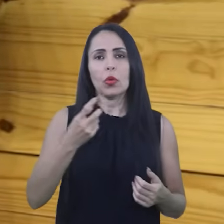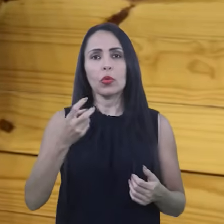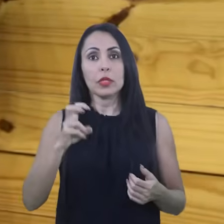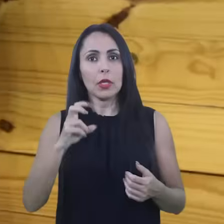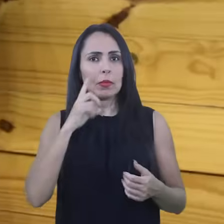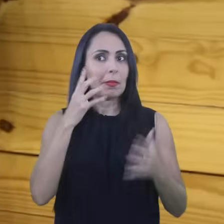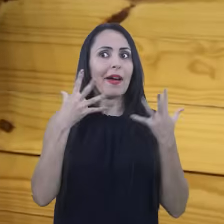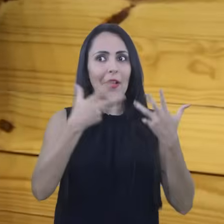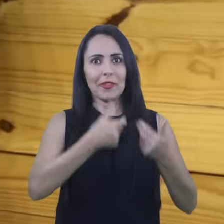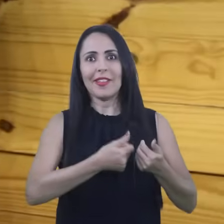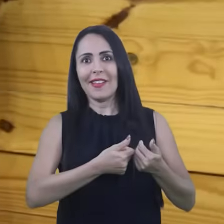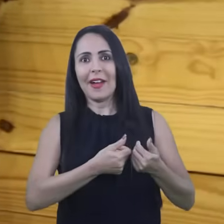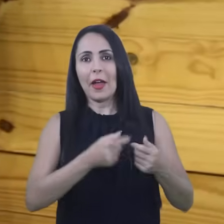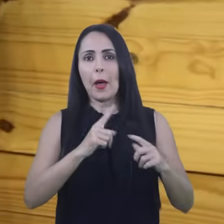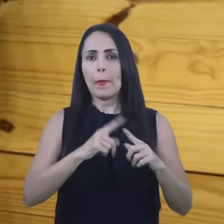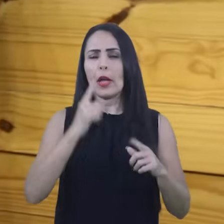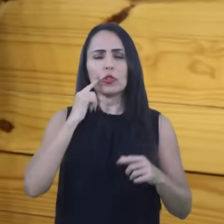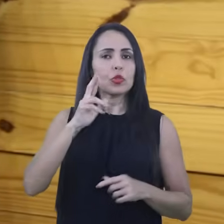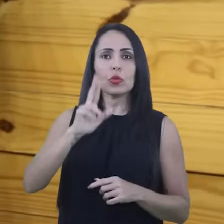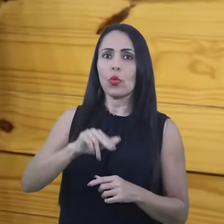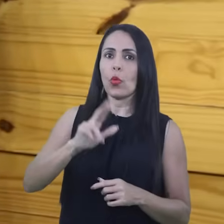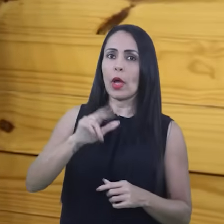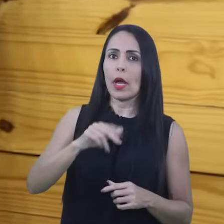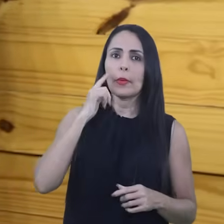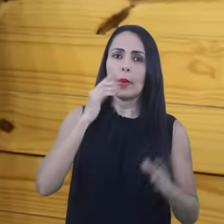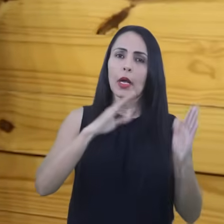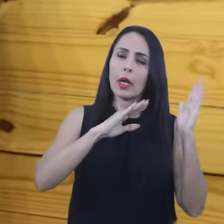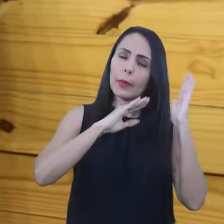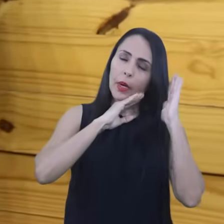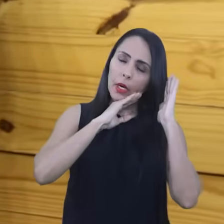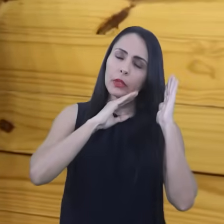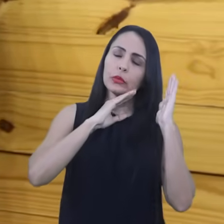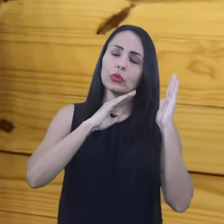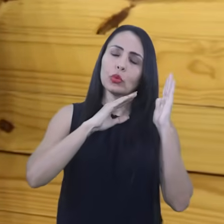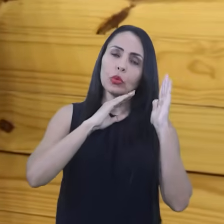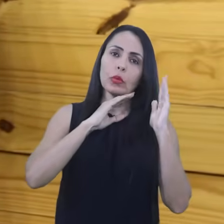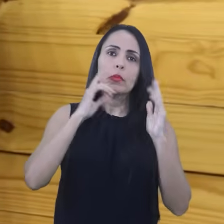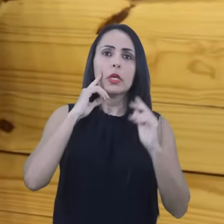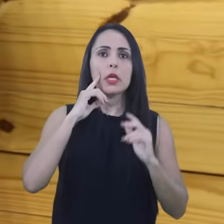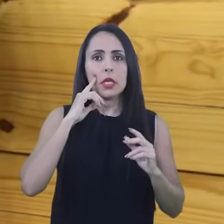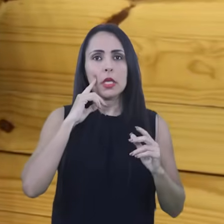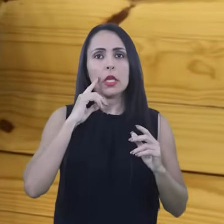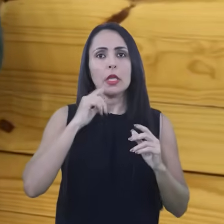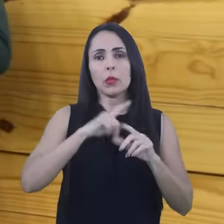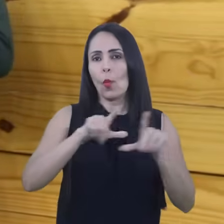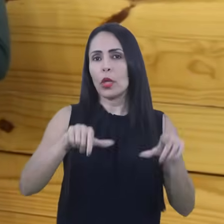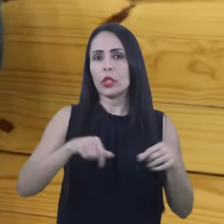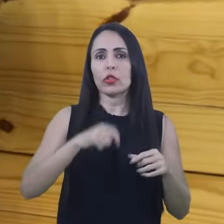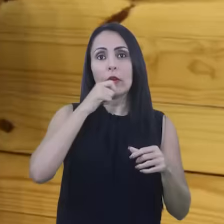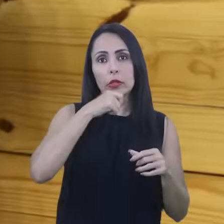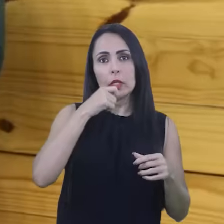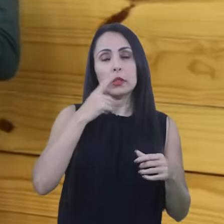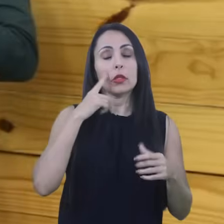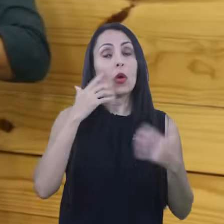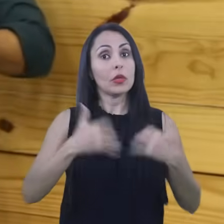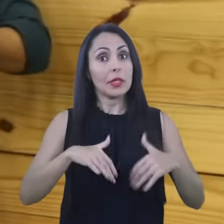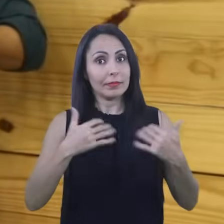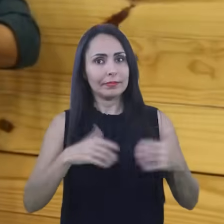maravilha. Mas nunca ir para a cama, nunca dormir sem escovar os dentes. Tranquilo? Nossa,